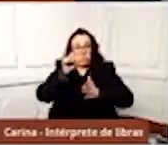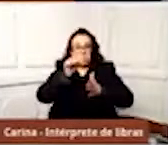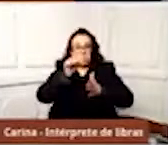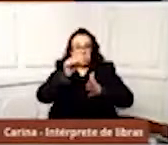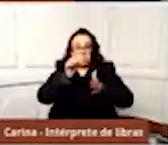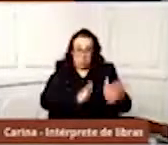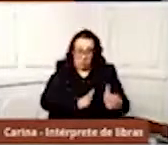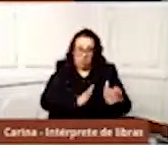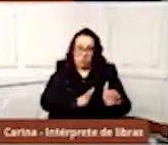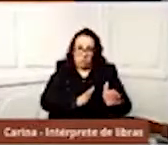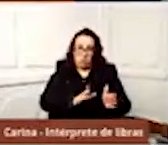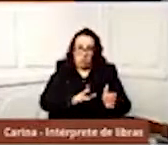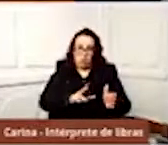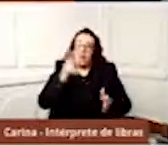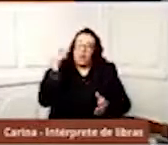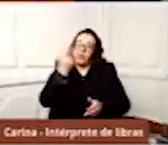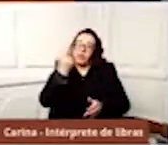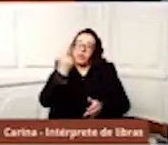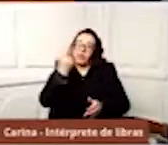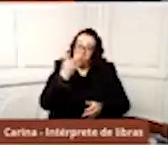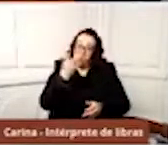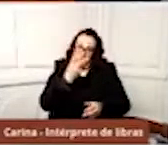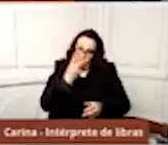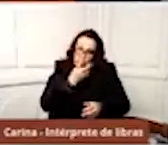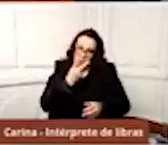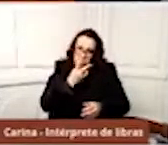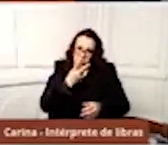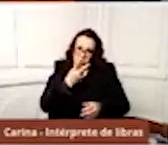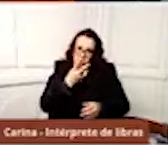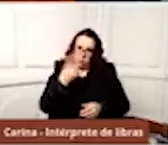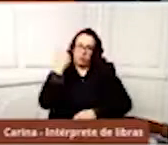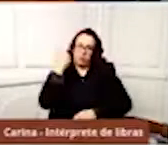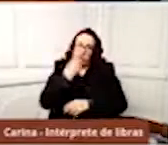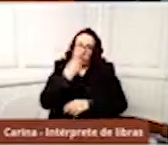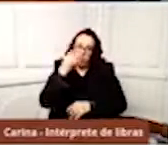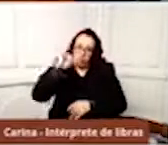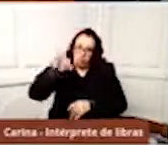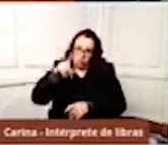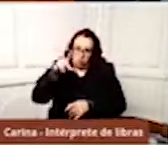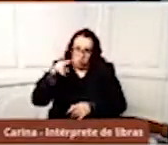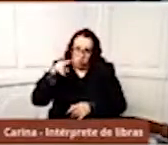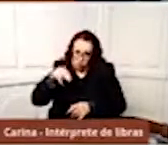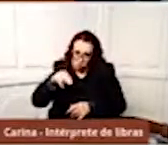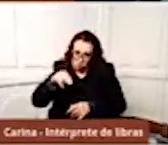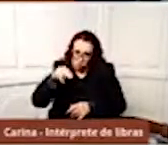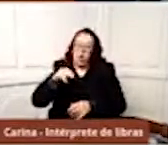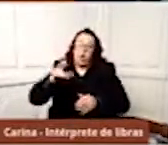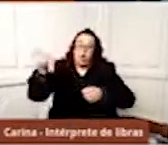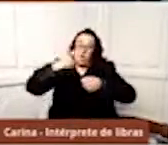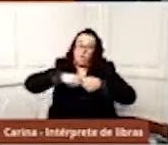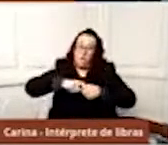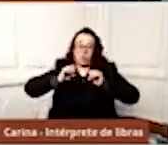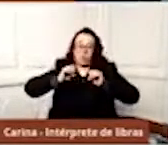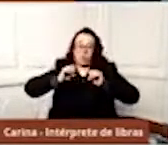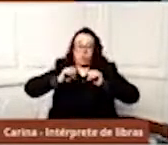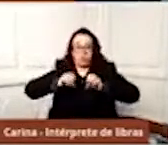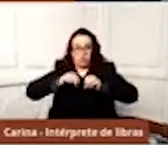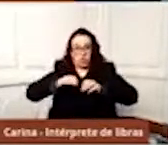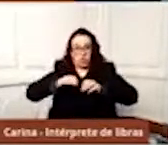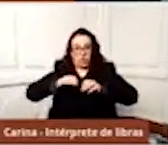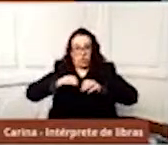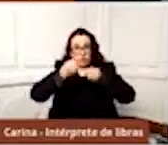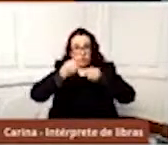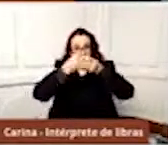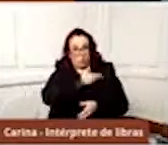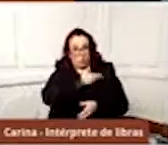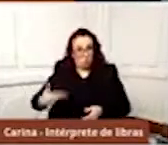próxima segunda-feira, o retorno à educação da rede pública estadual e